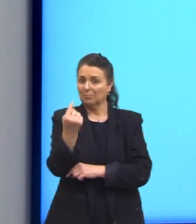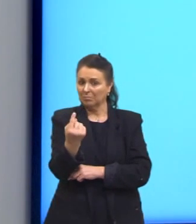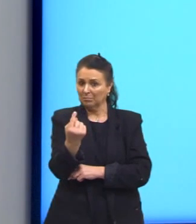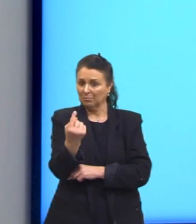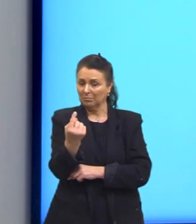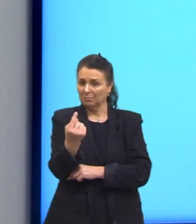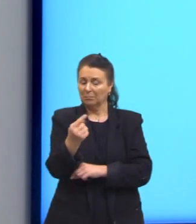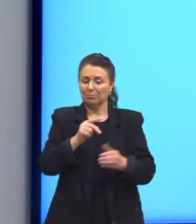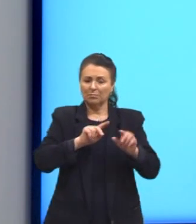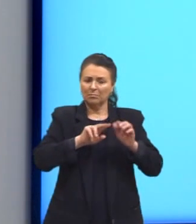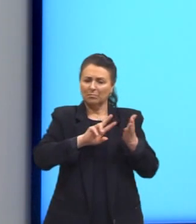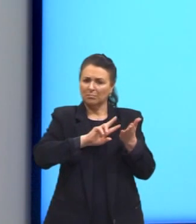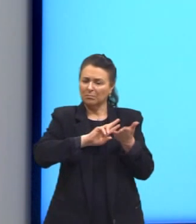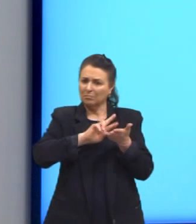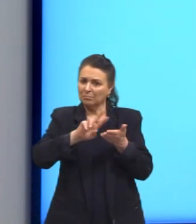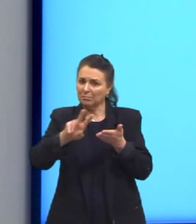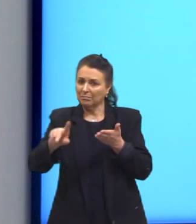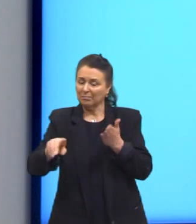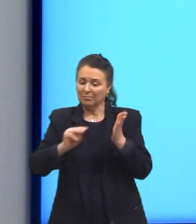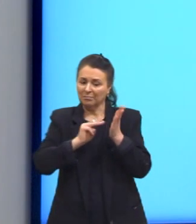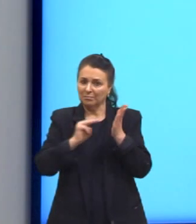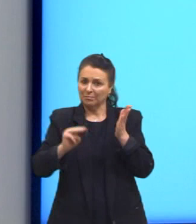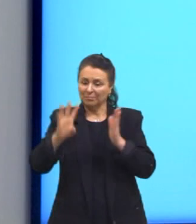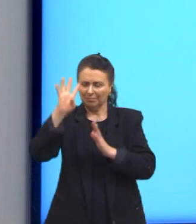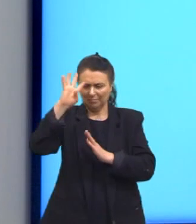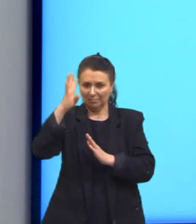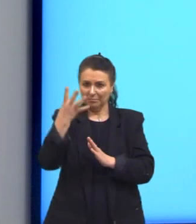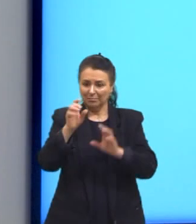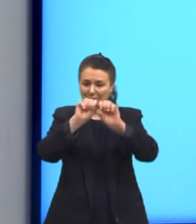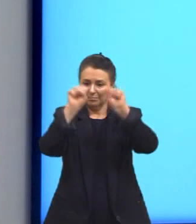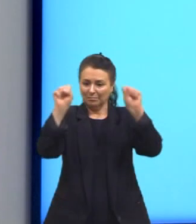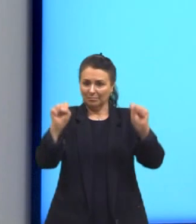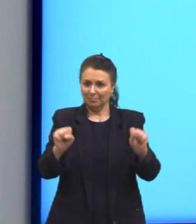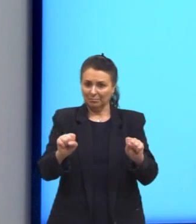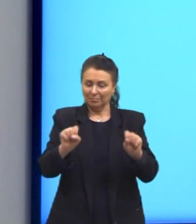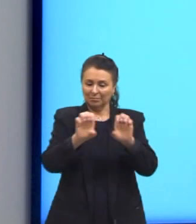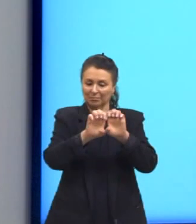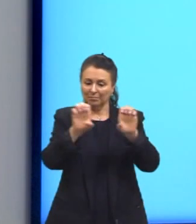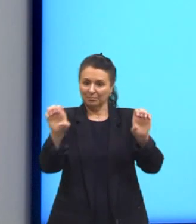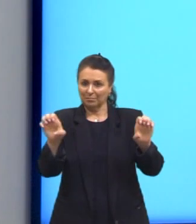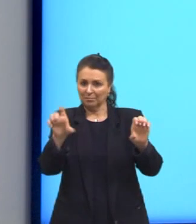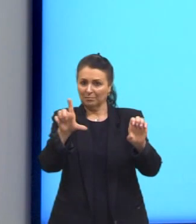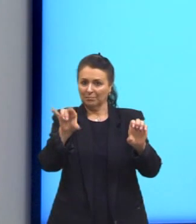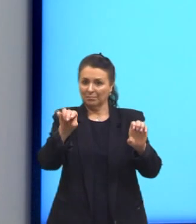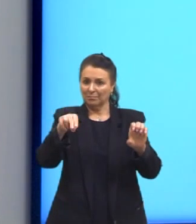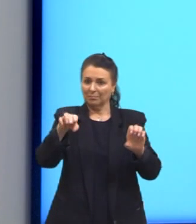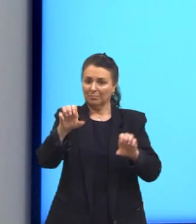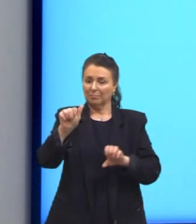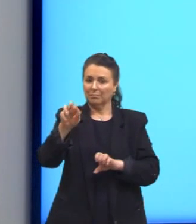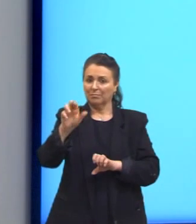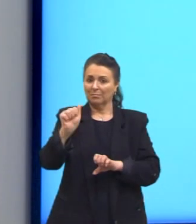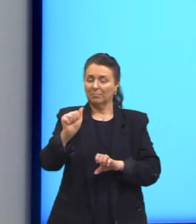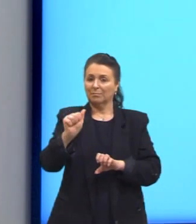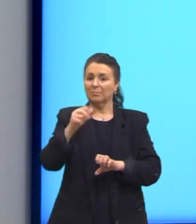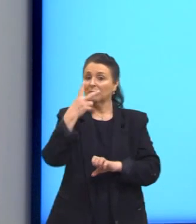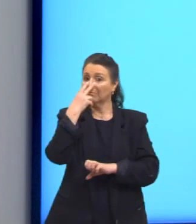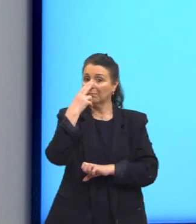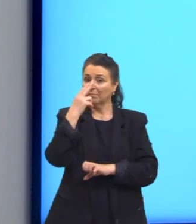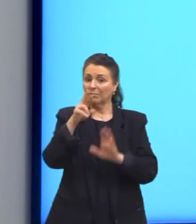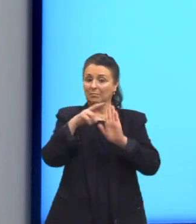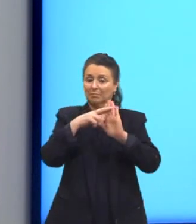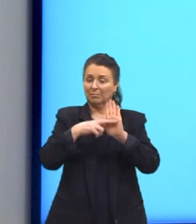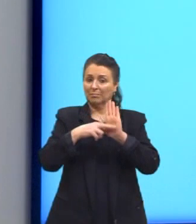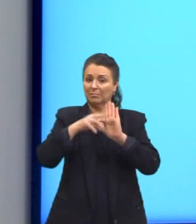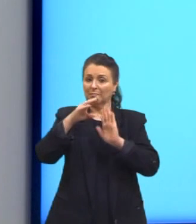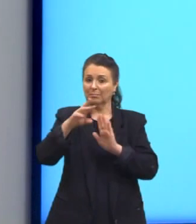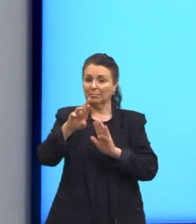Existem vários métodos para resolver um sistema de equações lineares, como a regrinha de Cramer que eu falei para vocês,